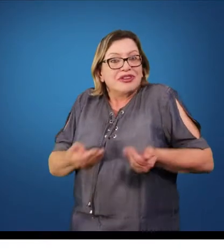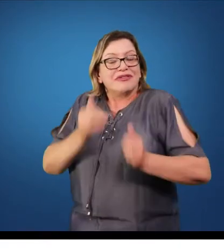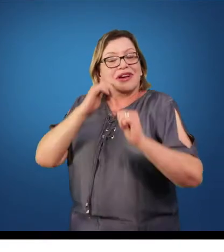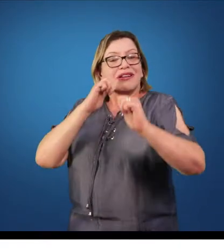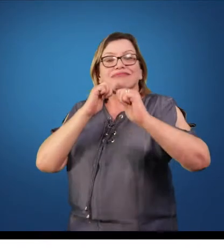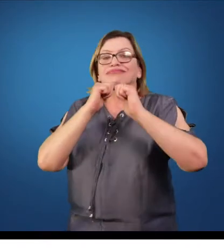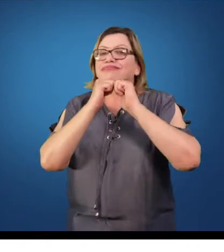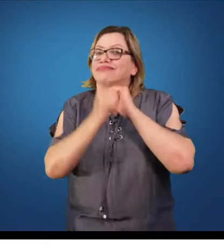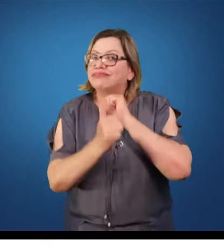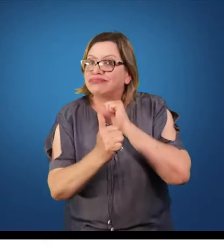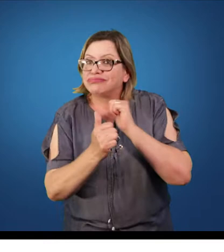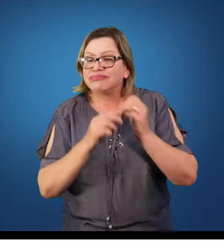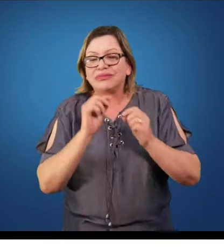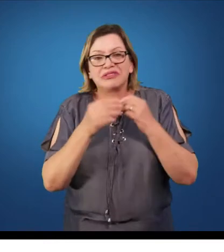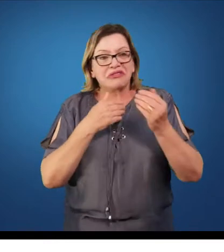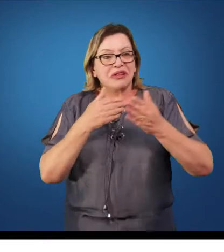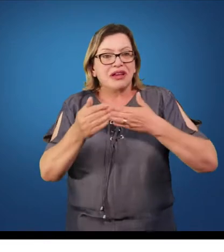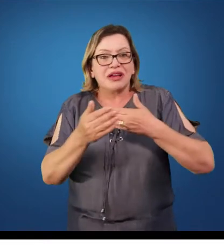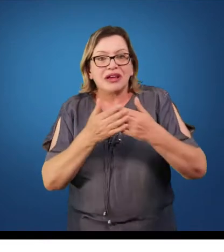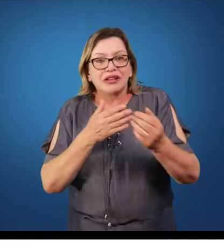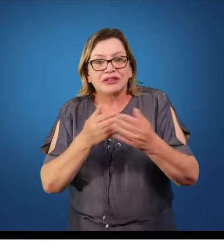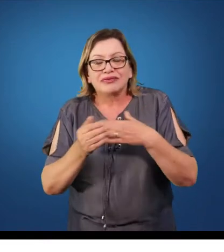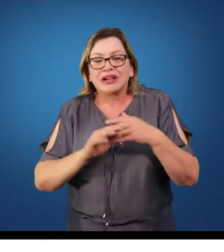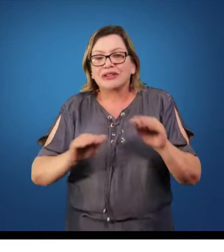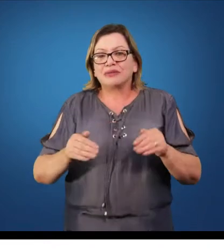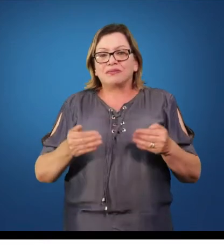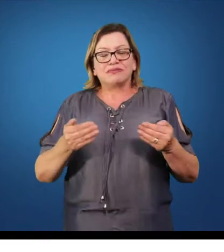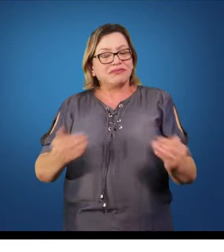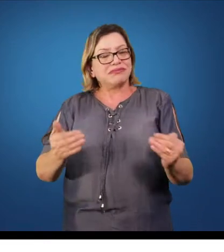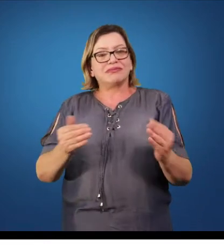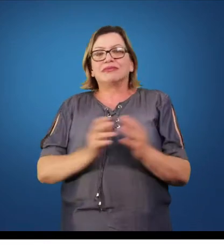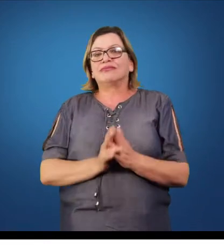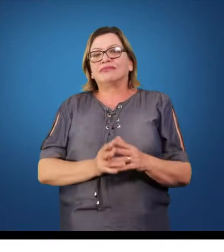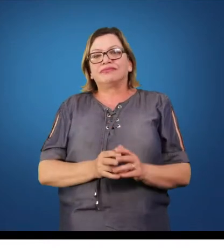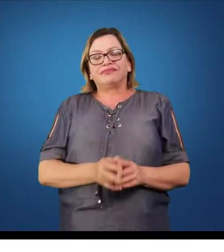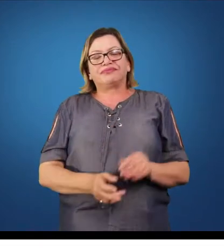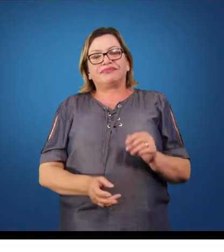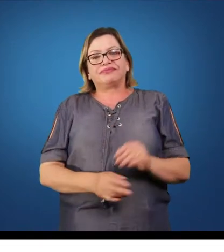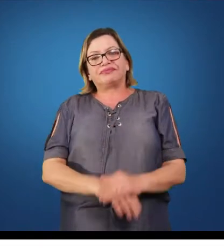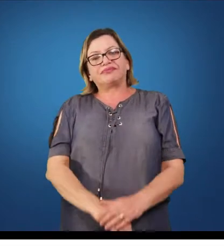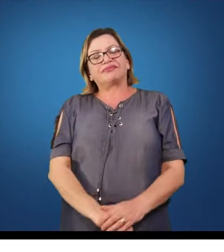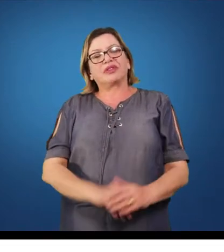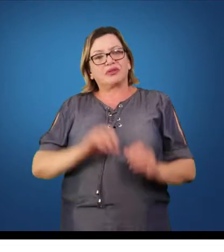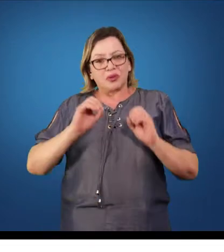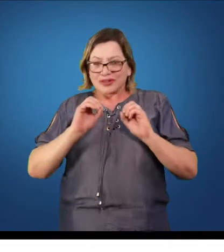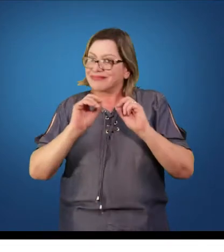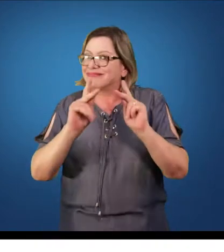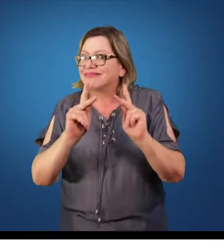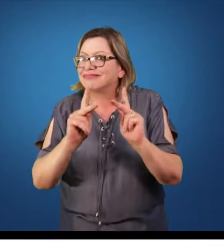prática esportiva, seja qualquer que seja, certo? Ok?